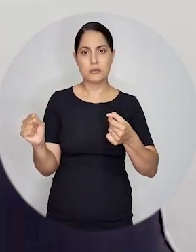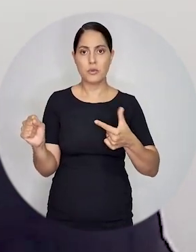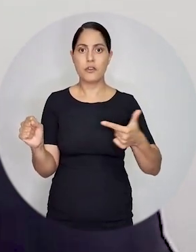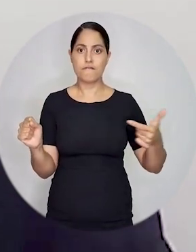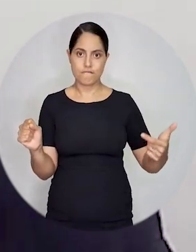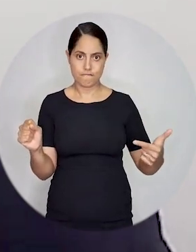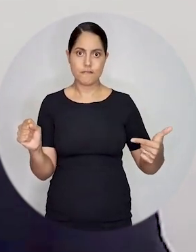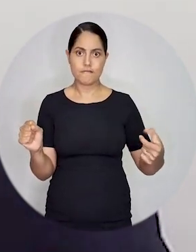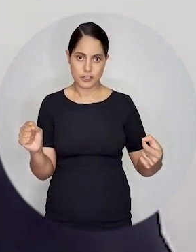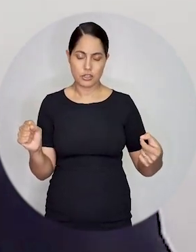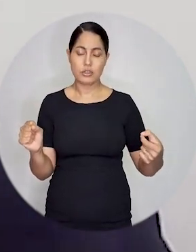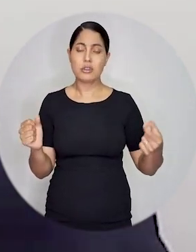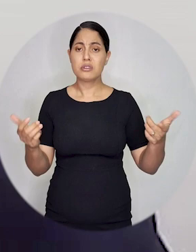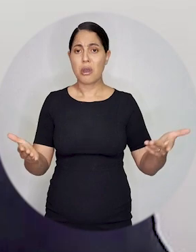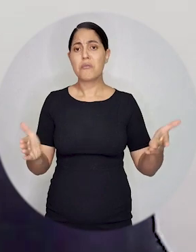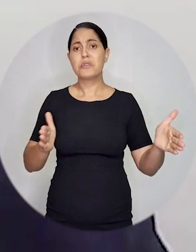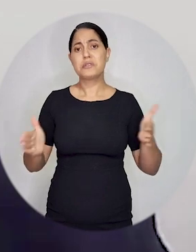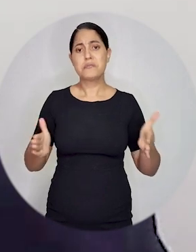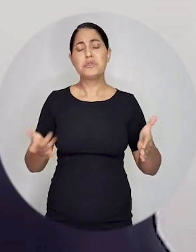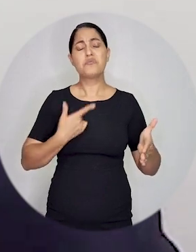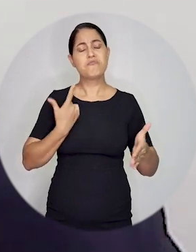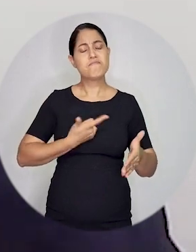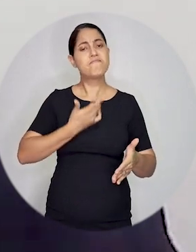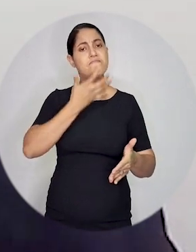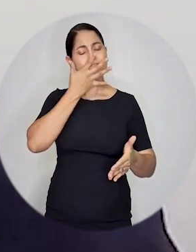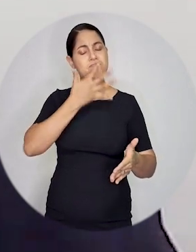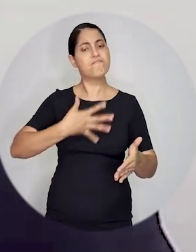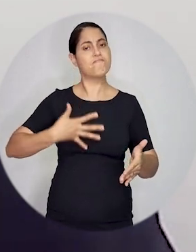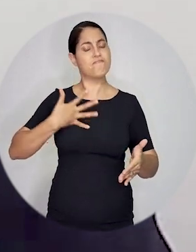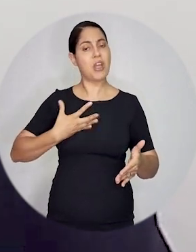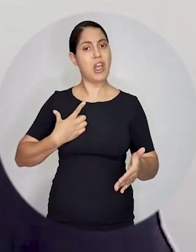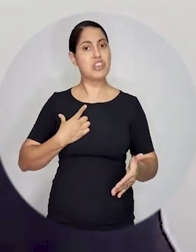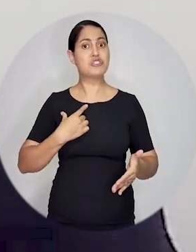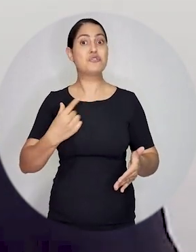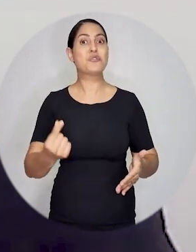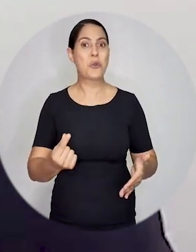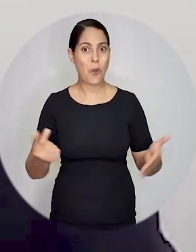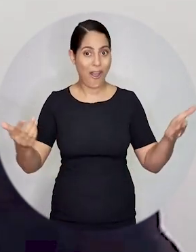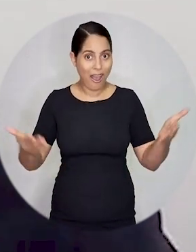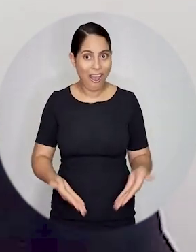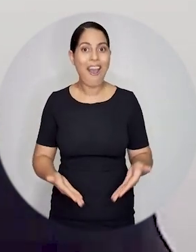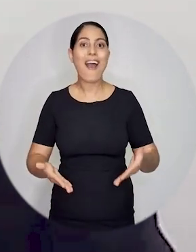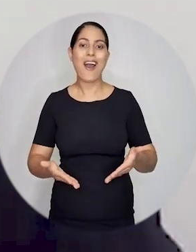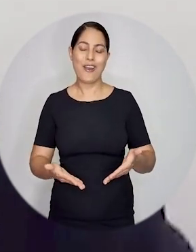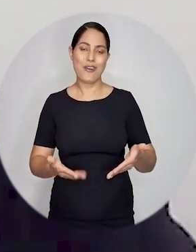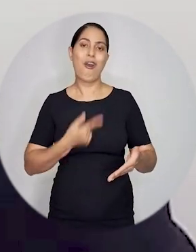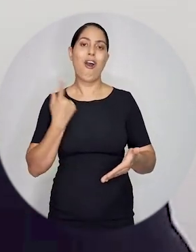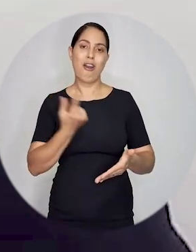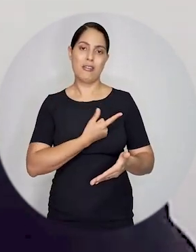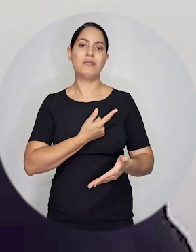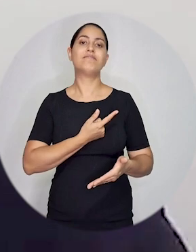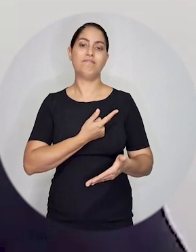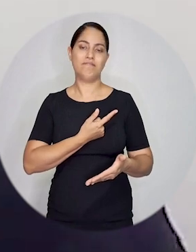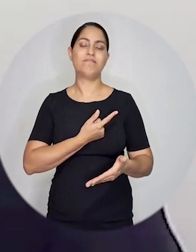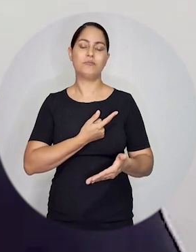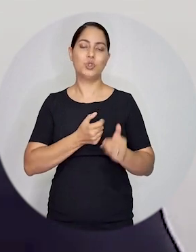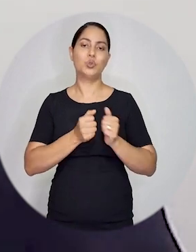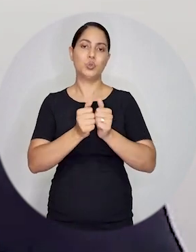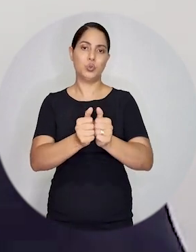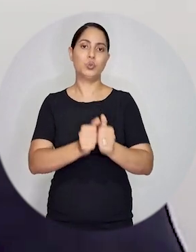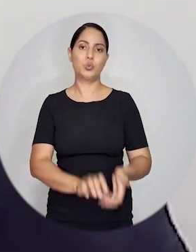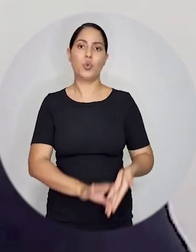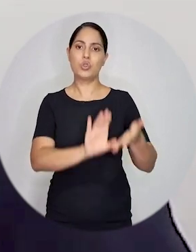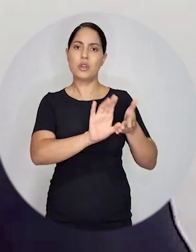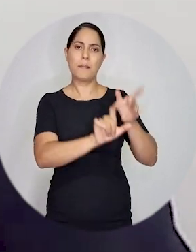2018-2020. Então, a gente vê como um reconhecimento e também como um voto de confiança para que a gente possa, juntamente com todos